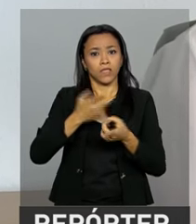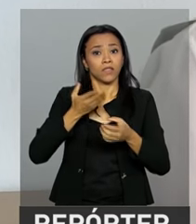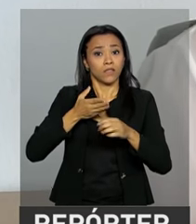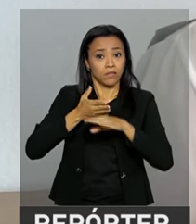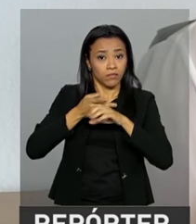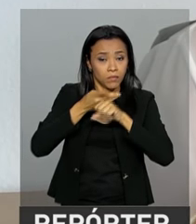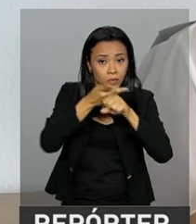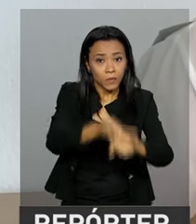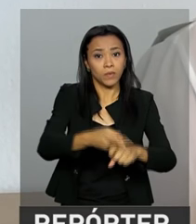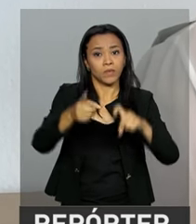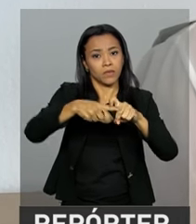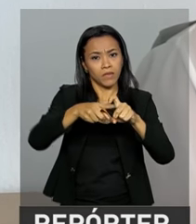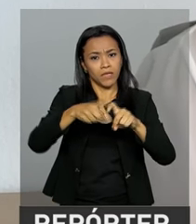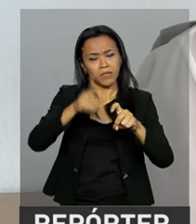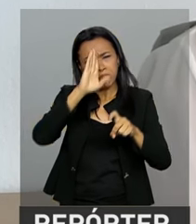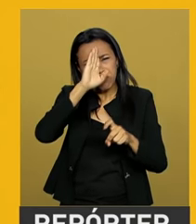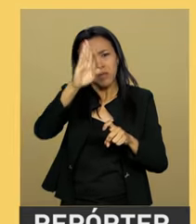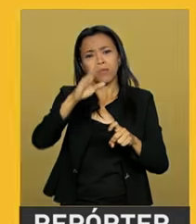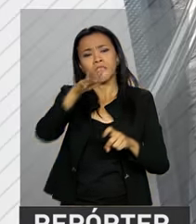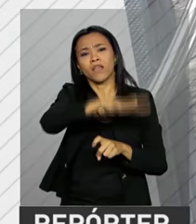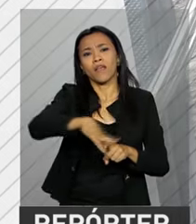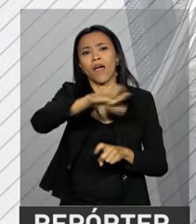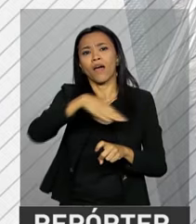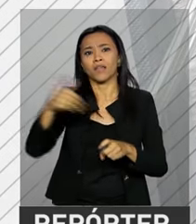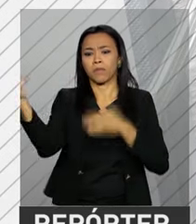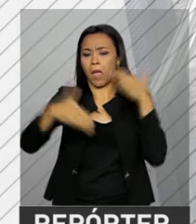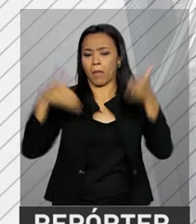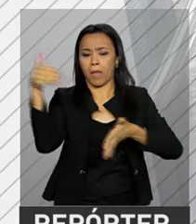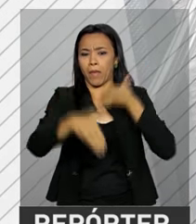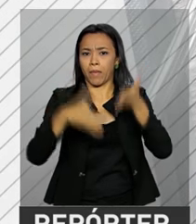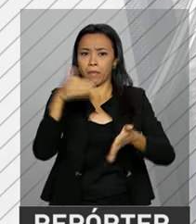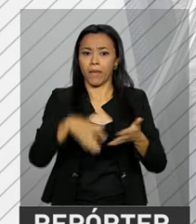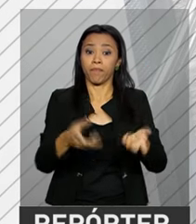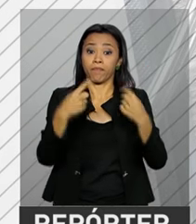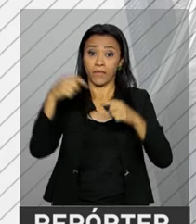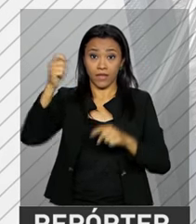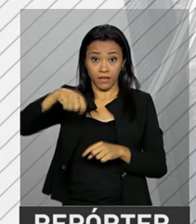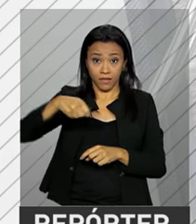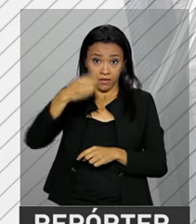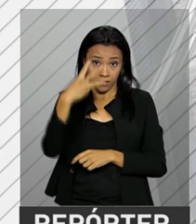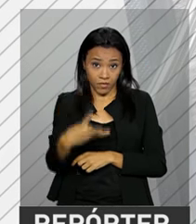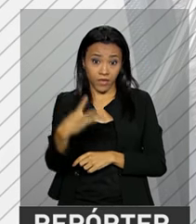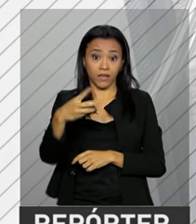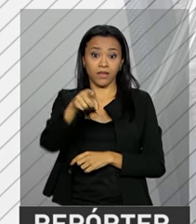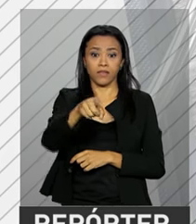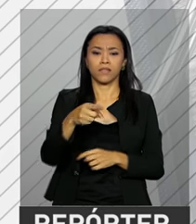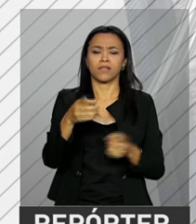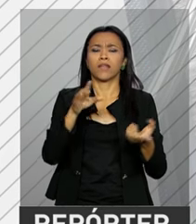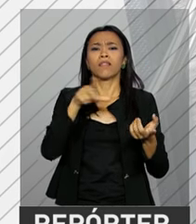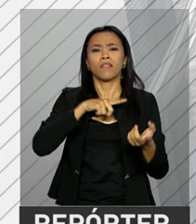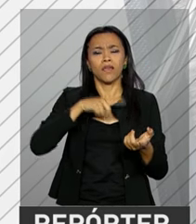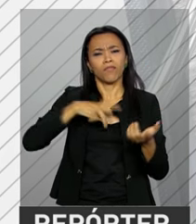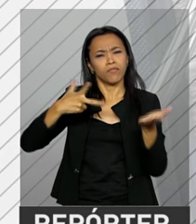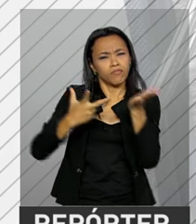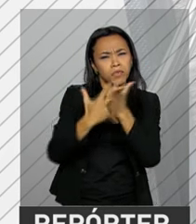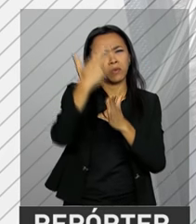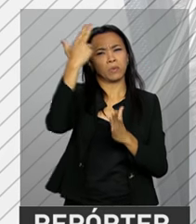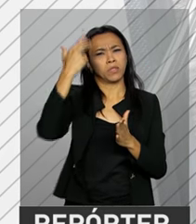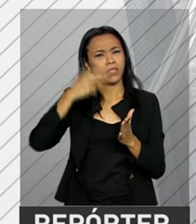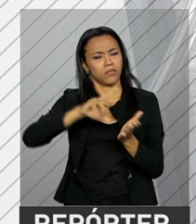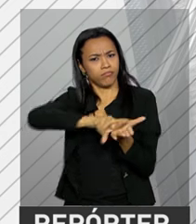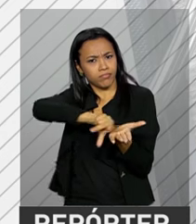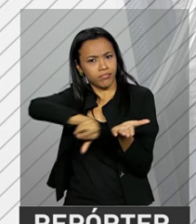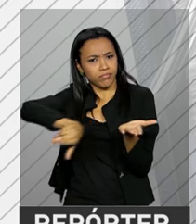nas áreas de principal demanda. Em 3 meses, mais de 3 mil cirurgias de média e alta complexidade devem